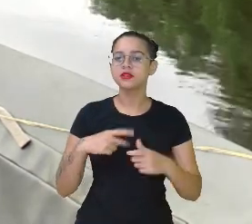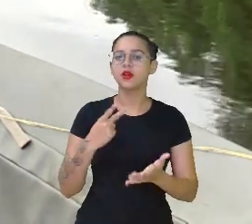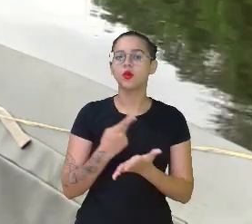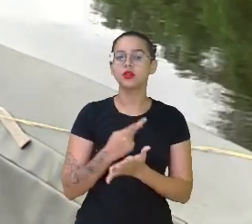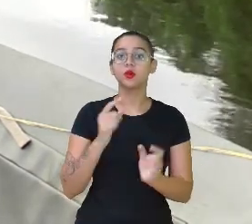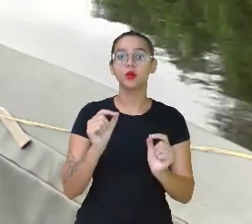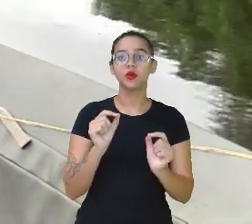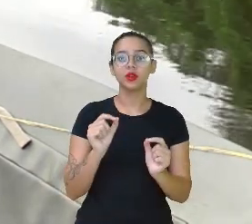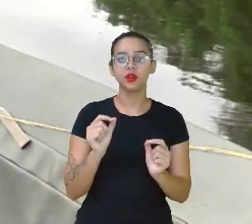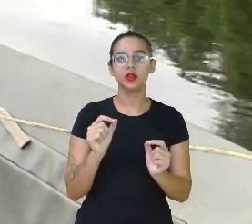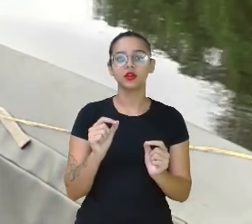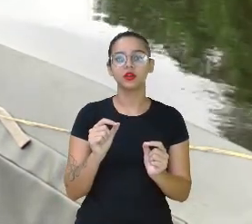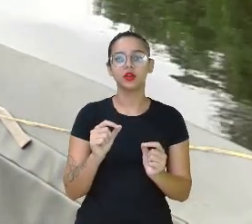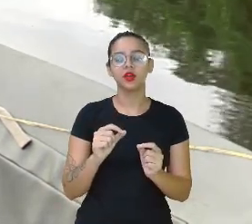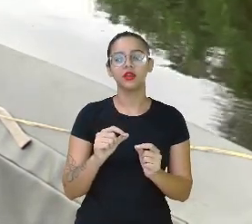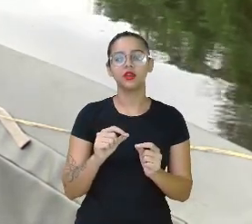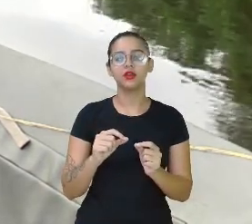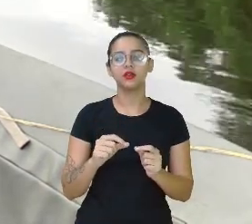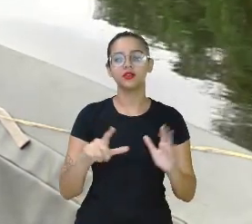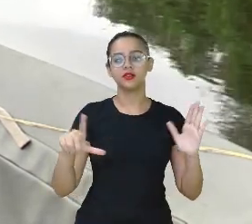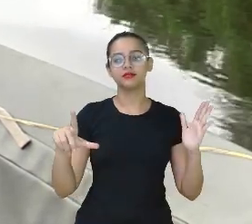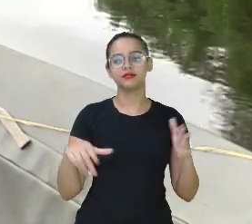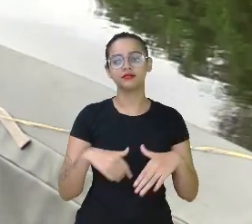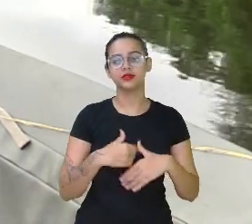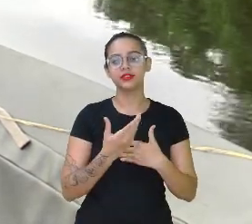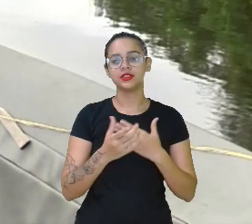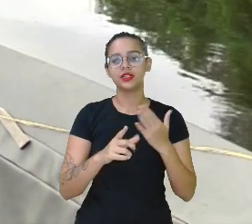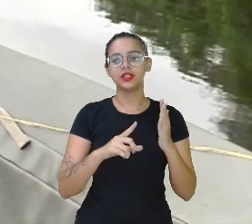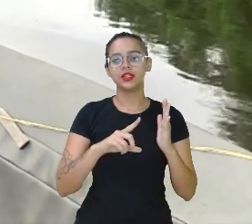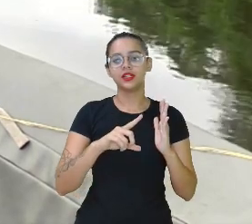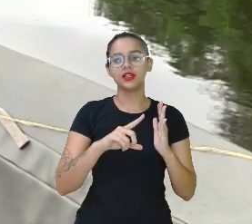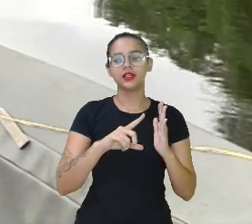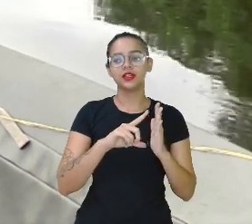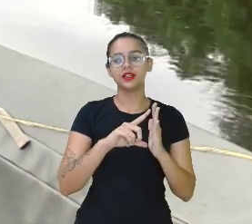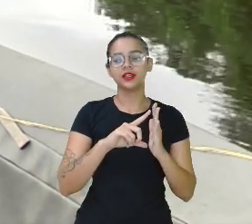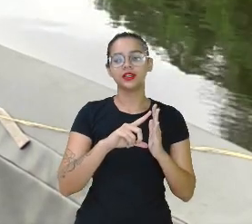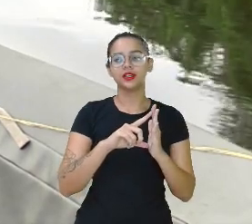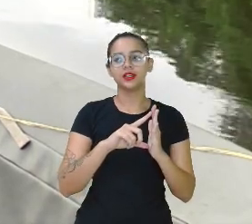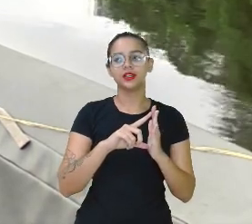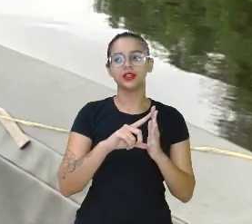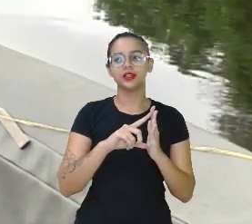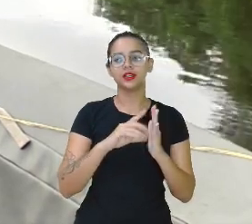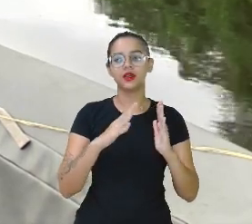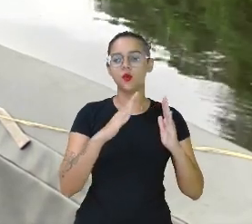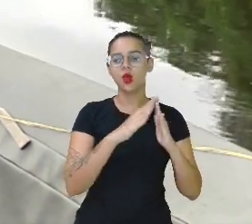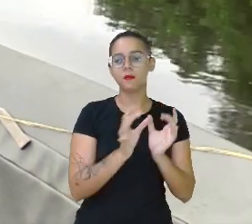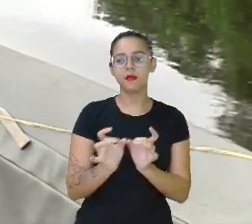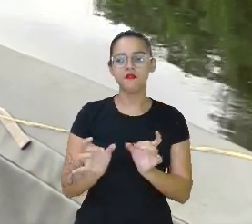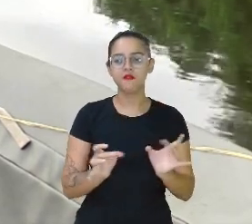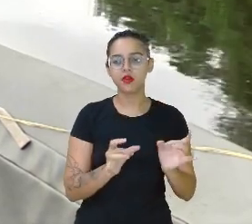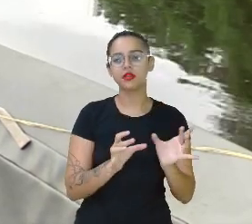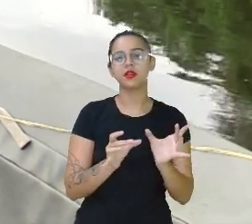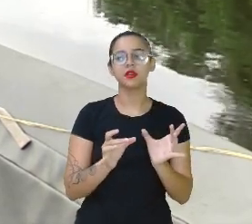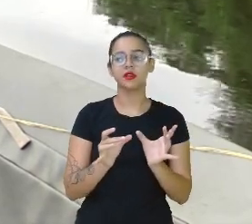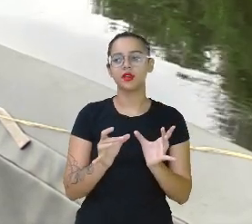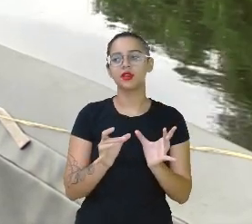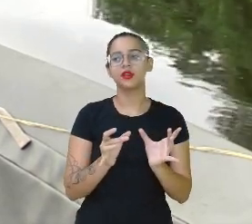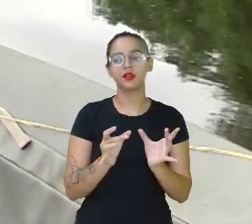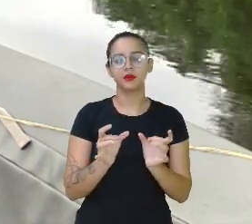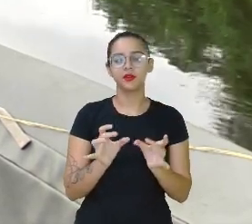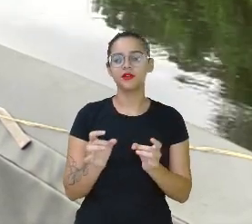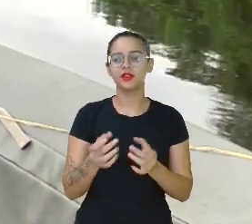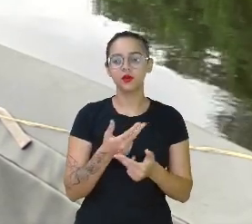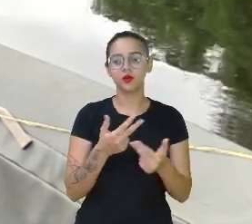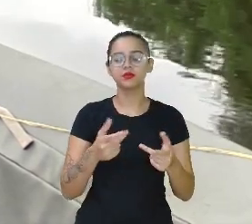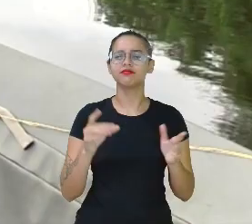aconteça, que realmente é o quiosque flutuante dentro do rio Capibaribe, entendeu? E isso é um sonho. Primeiramente o